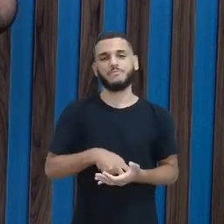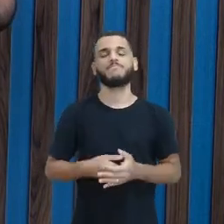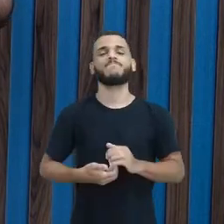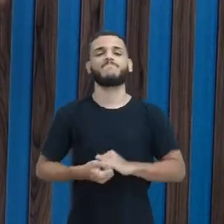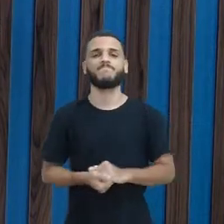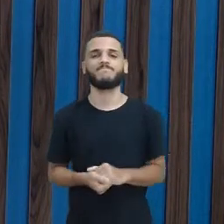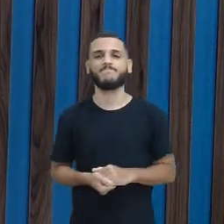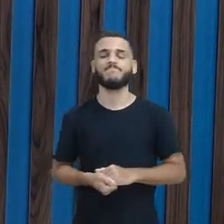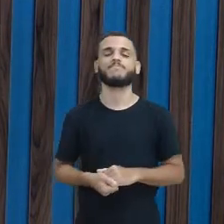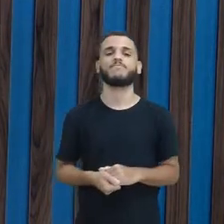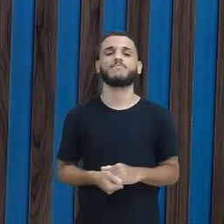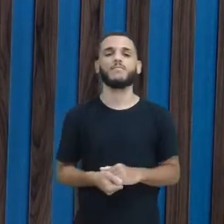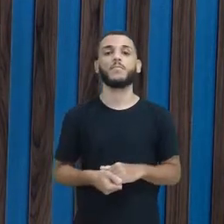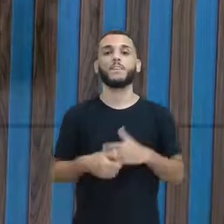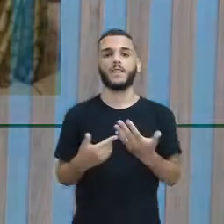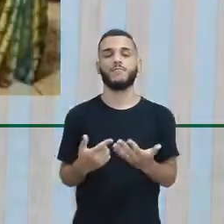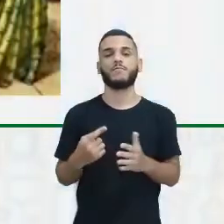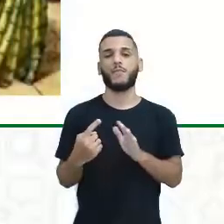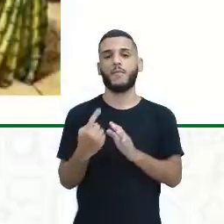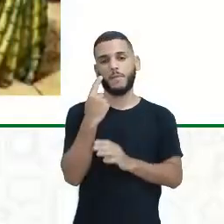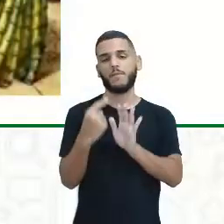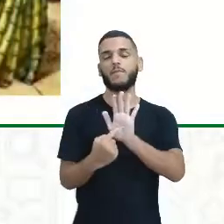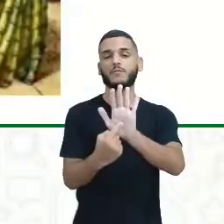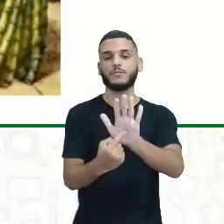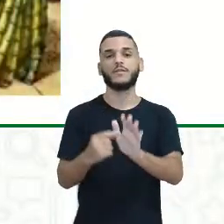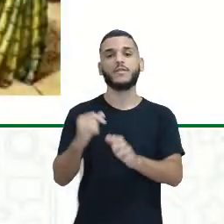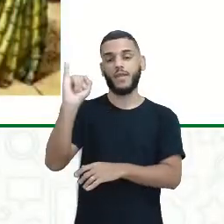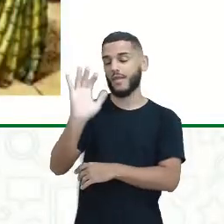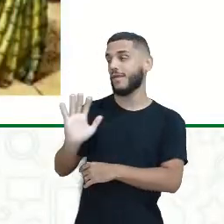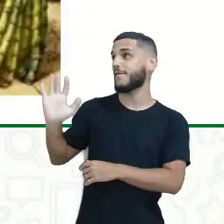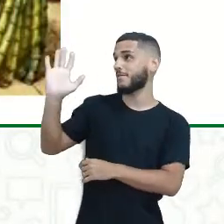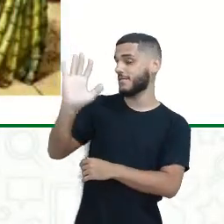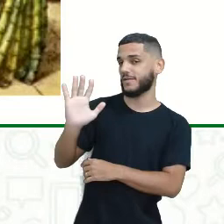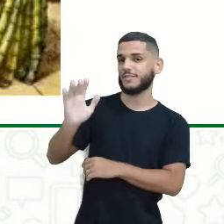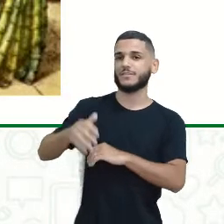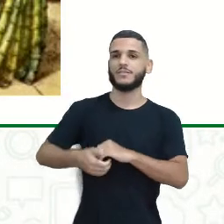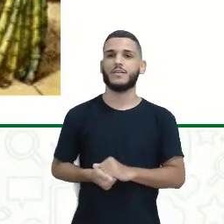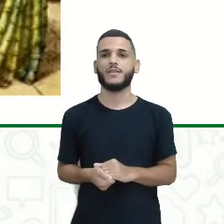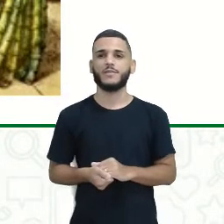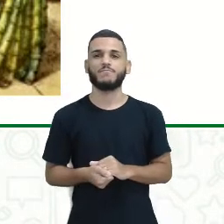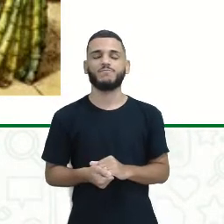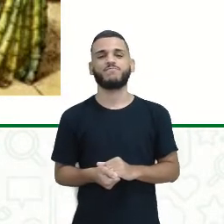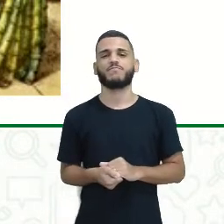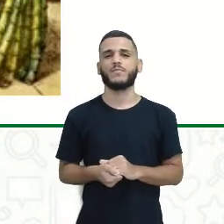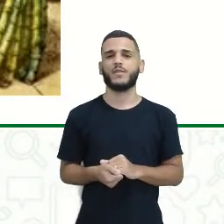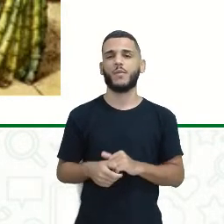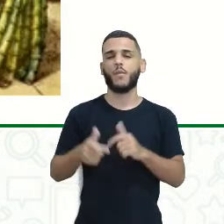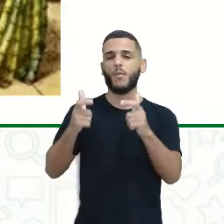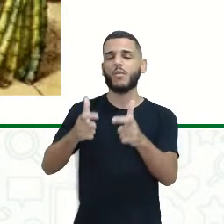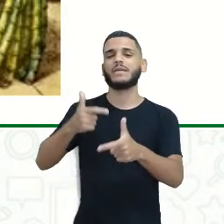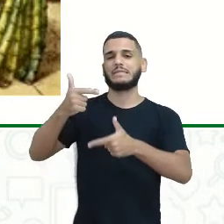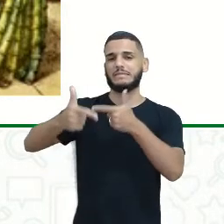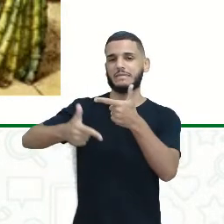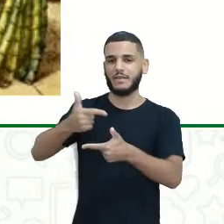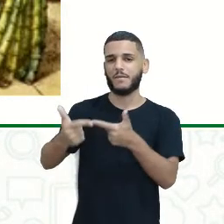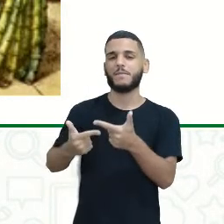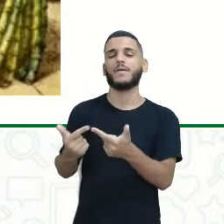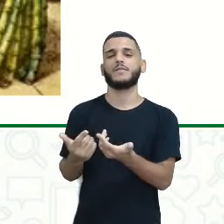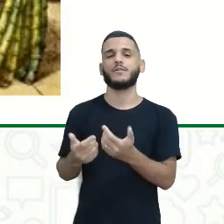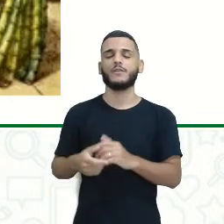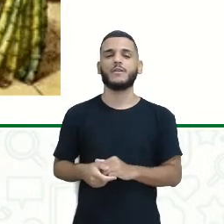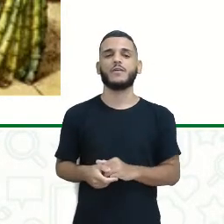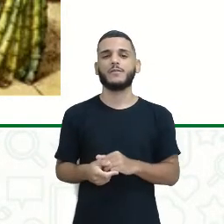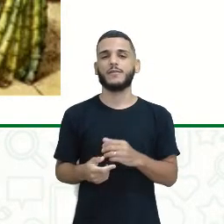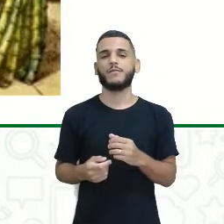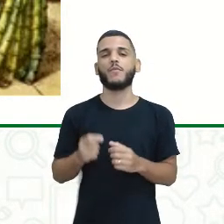Então aqui a gente tem uma imagem, né, de um engenho manual, né, que fazia aí o caldo de cana.